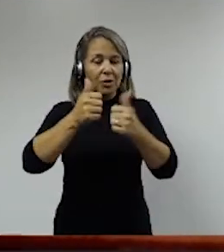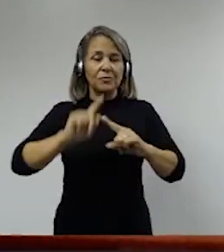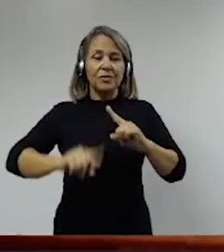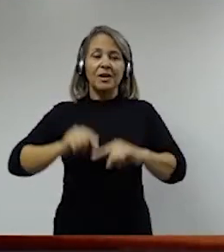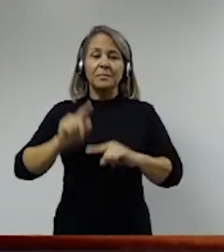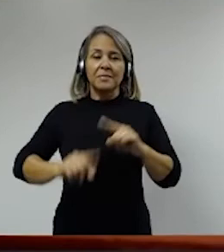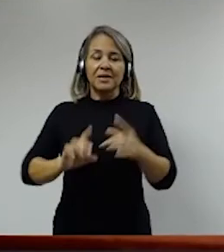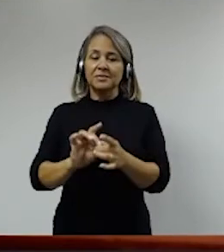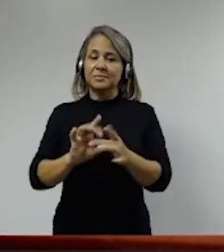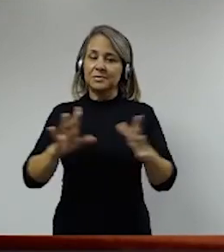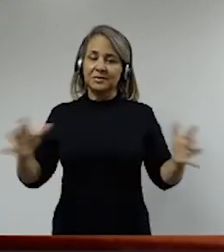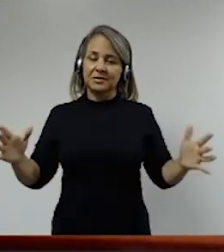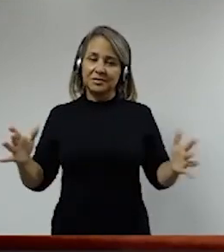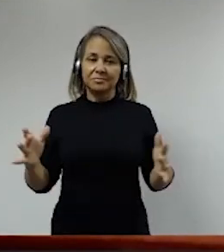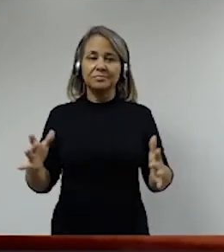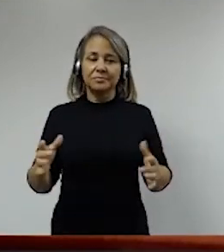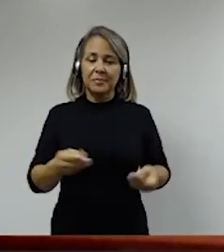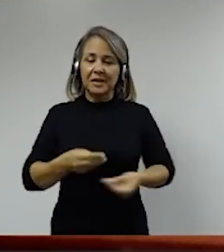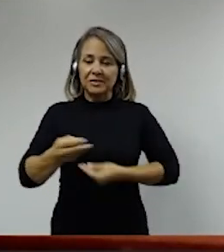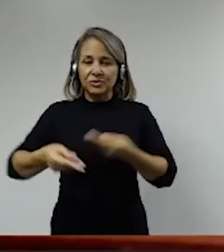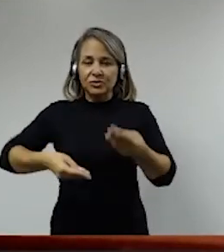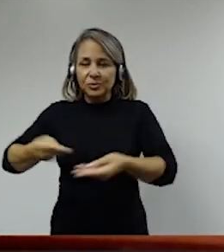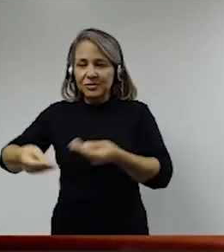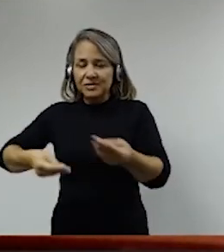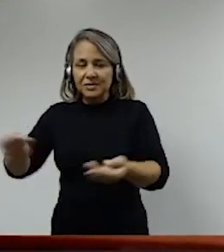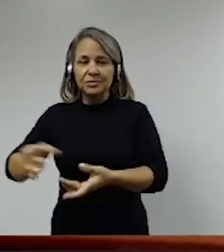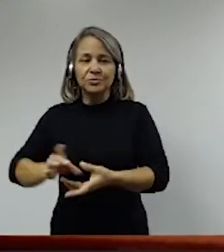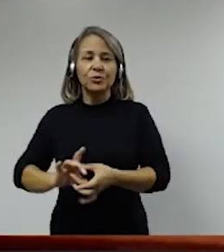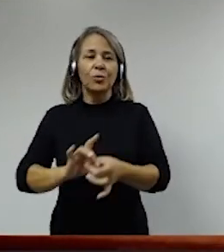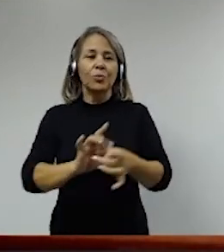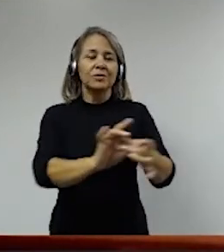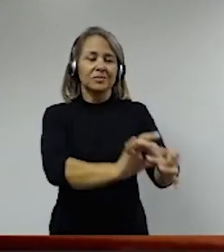de disponibilização e distribuição de conteúdo protegido